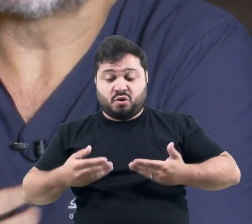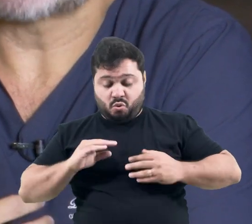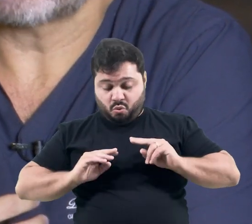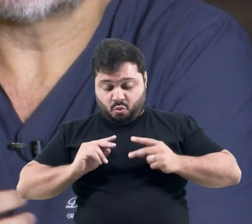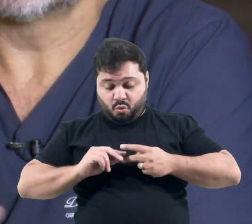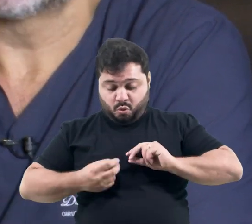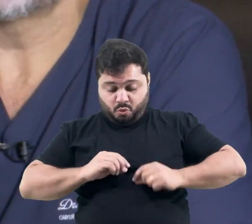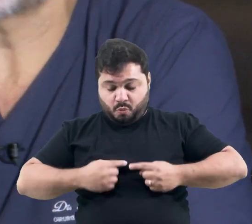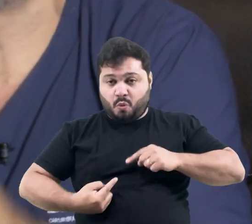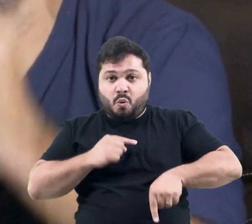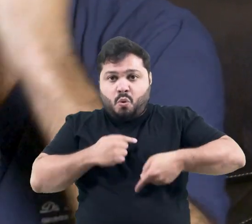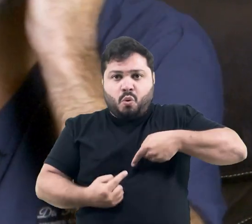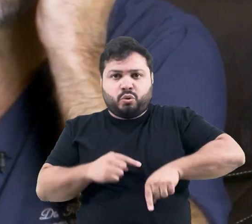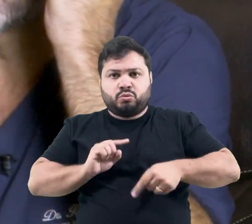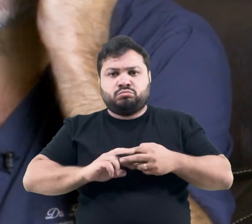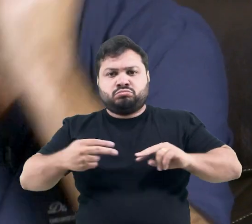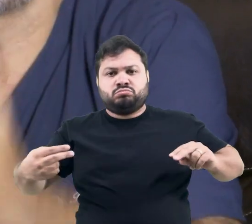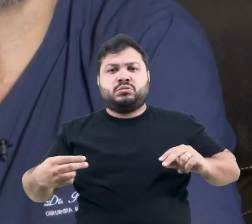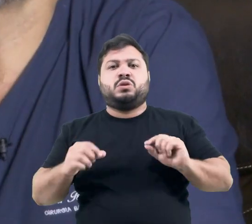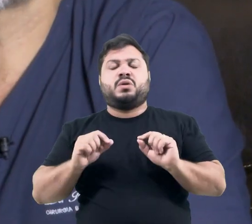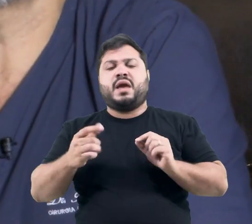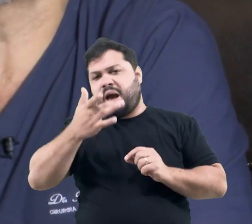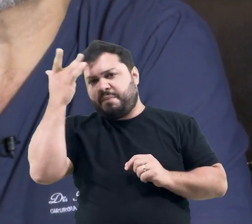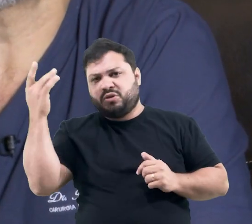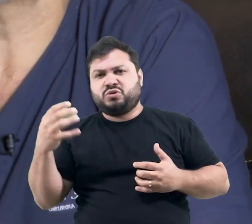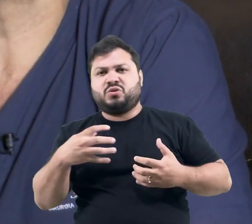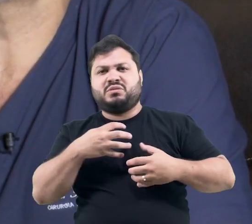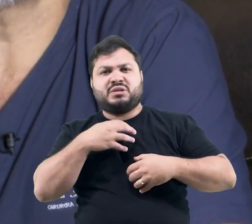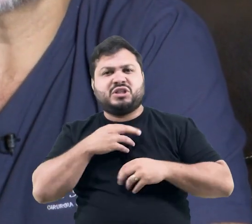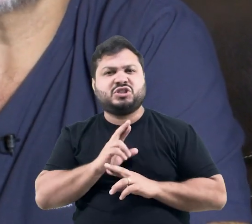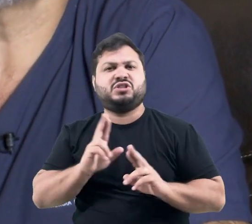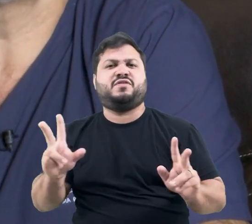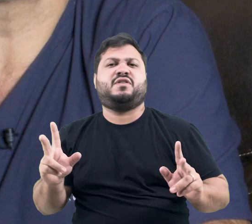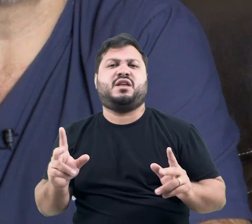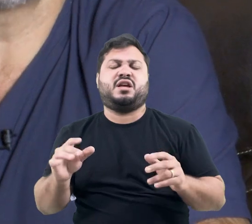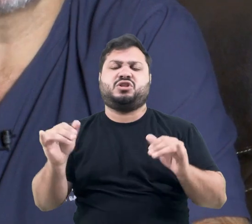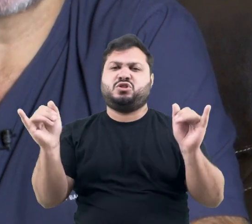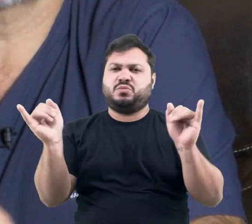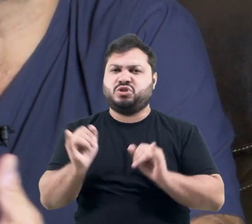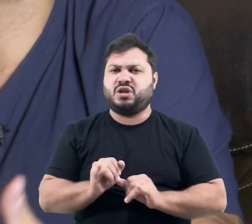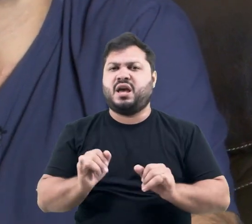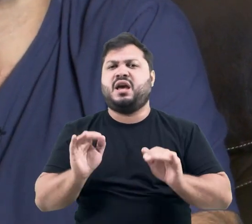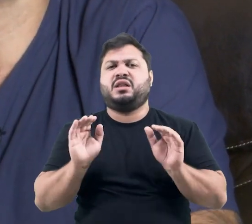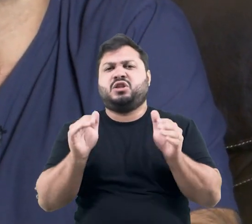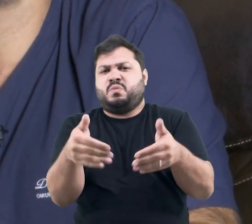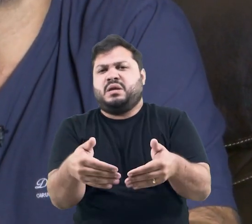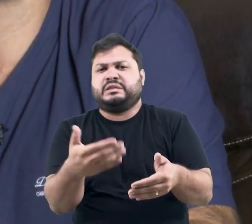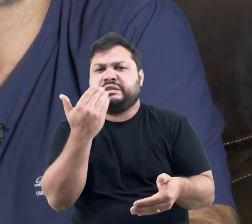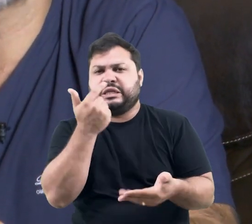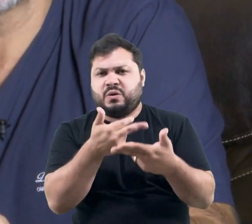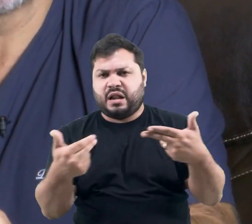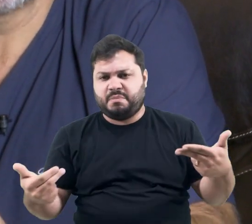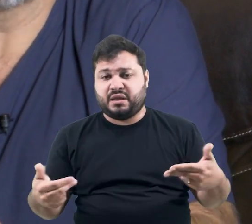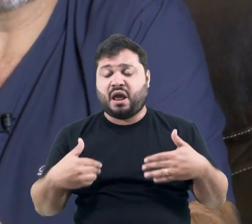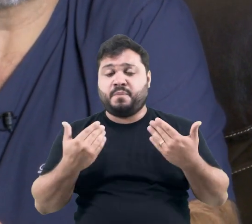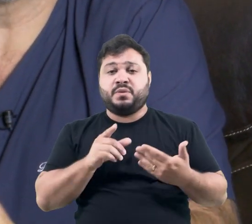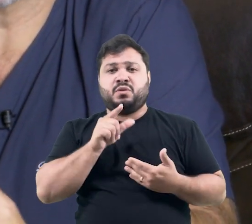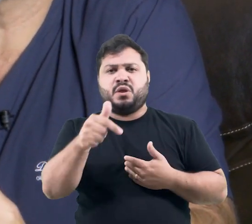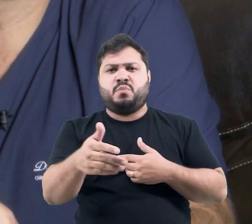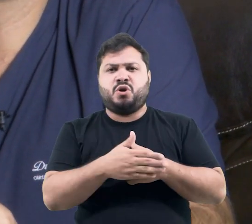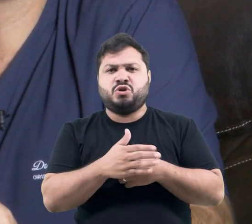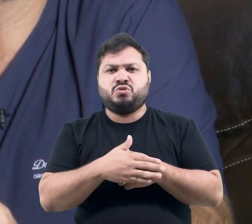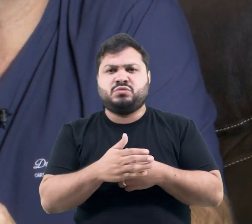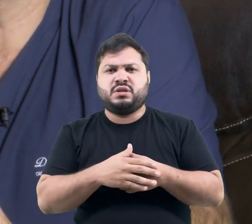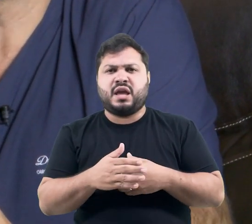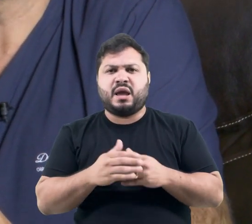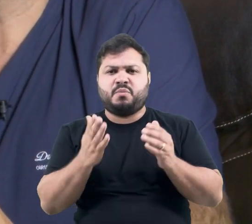desbalanço hormonal que atua a nível central e faz com que a pessoa reaja diferente diante de uma dieta, de uma restrição alimentar. Então, depois de um certo